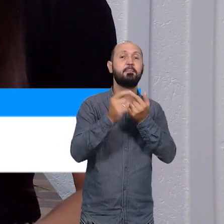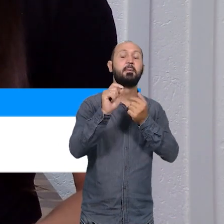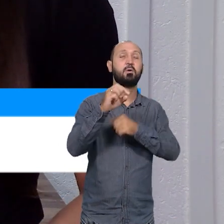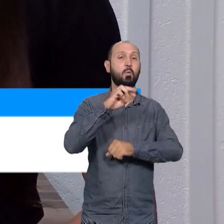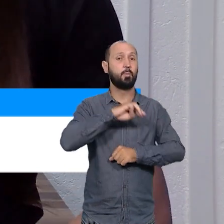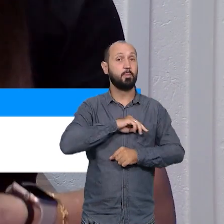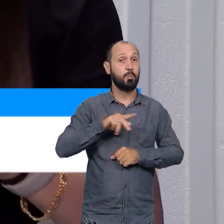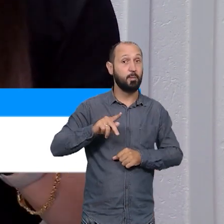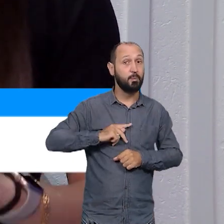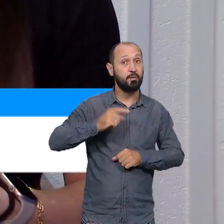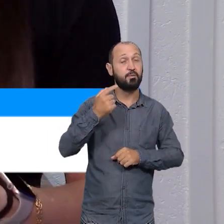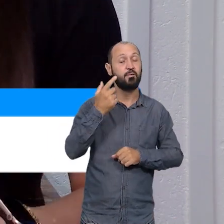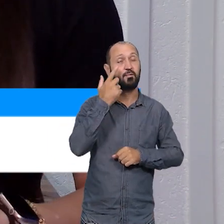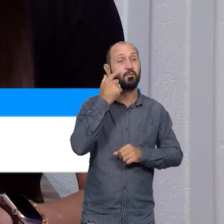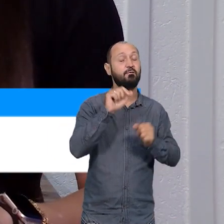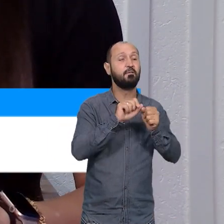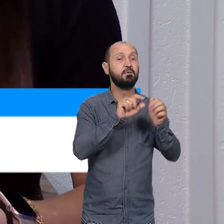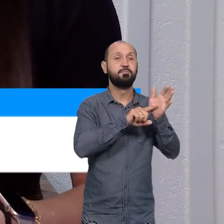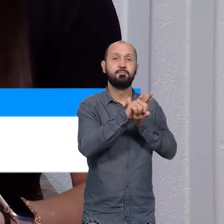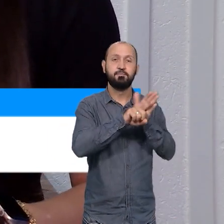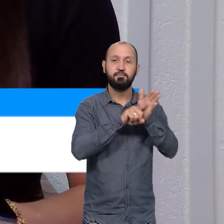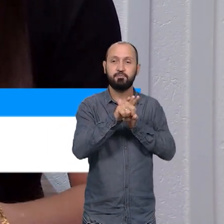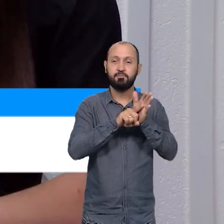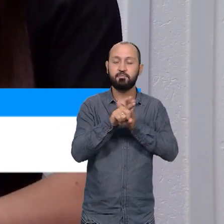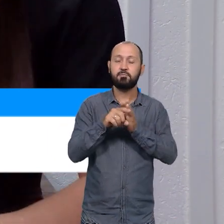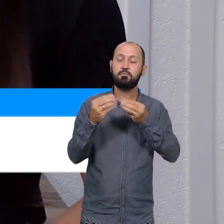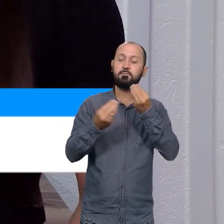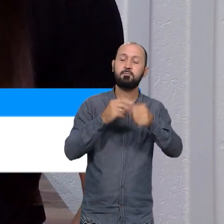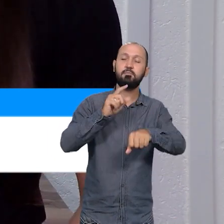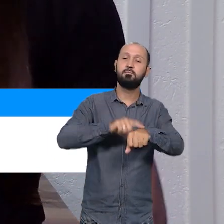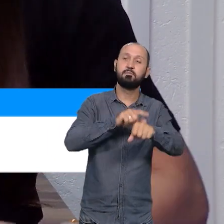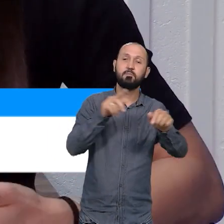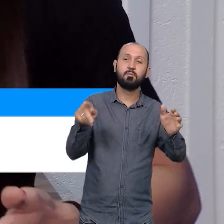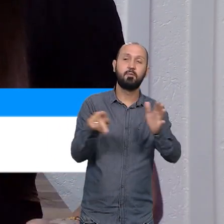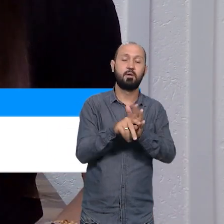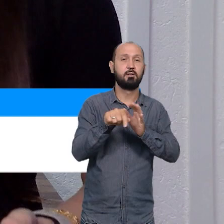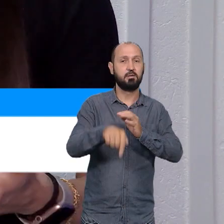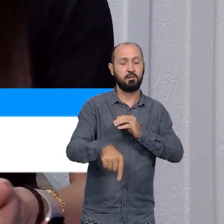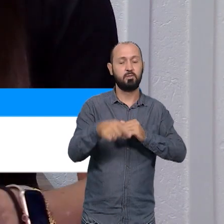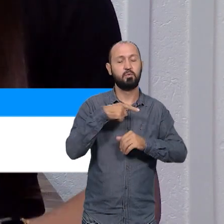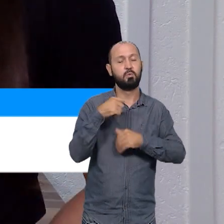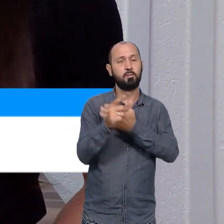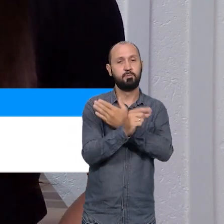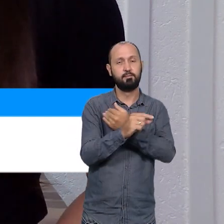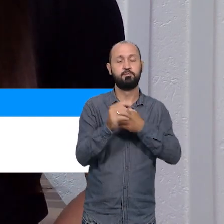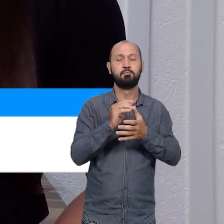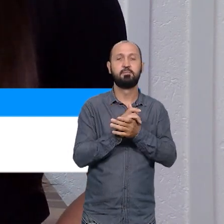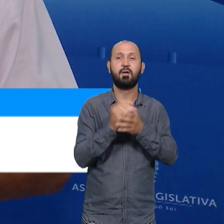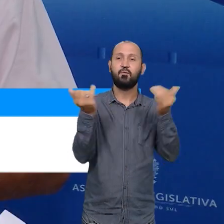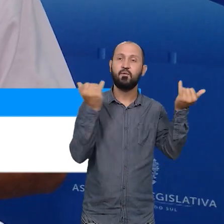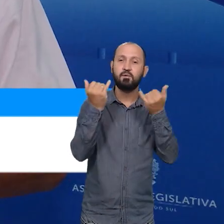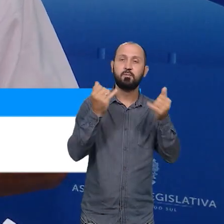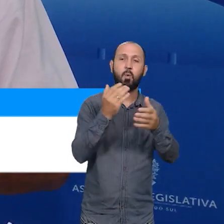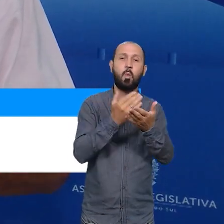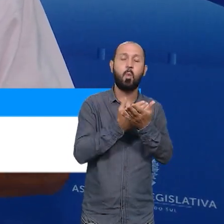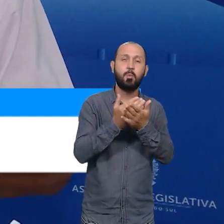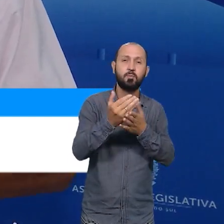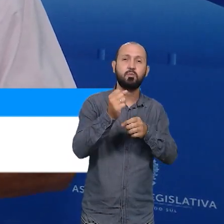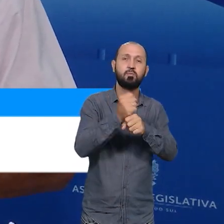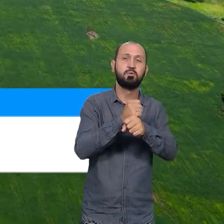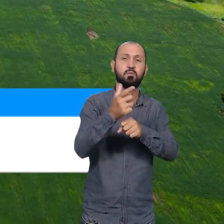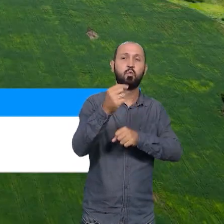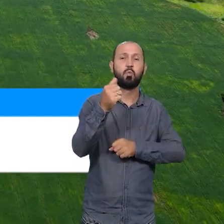Casa de Leis para que o Ministério Público faça uma investigação rigorosa da situação que está ocorrendo no Pantanal. Dados da